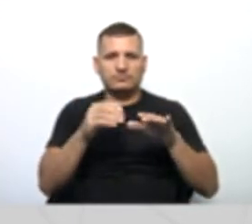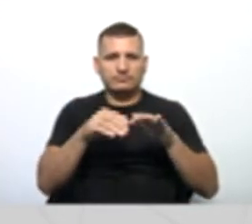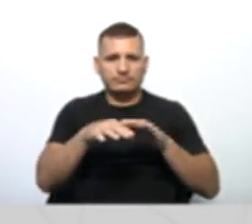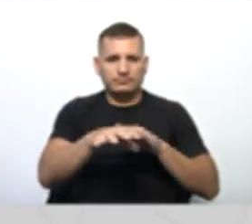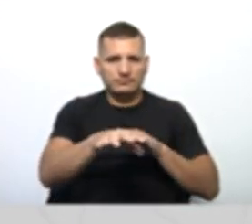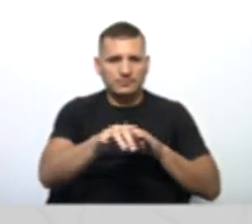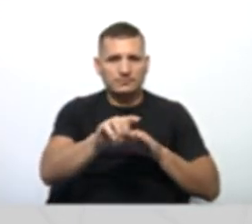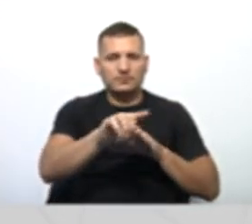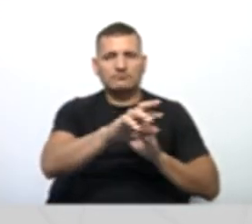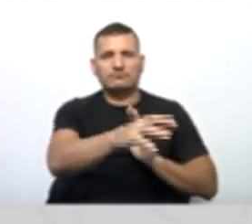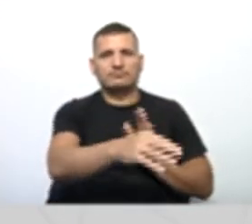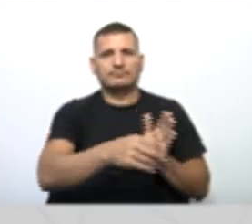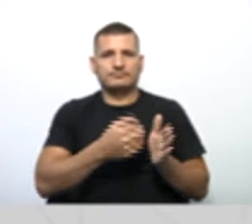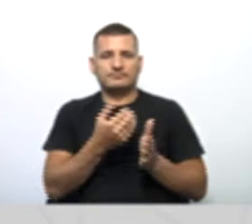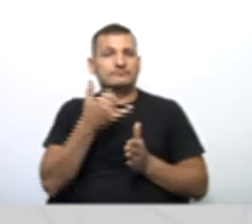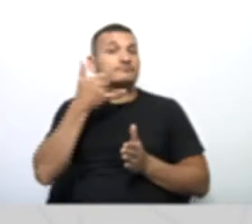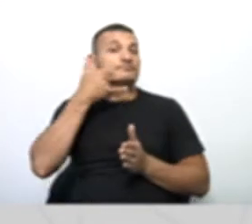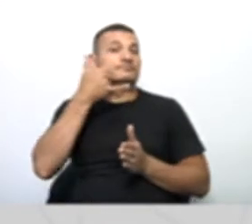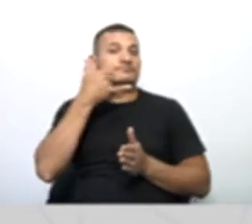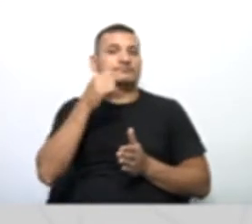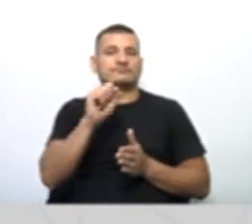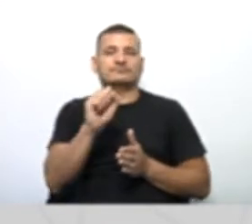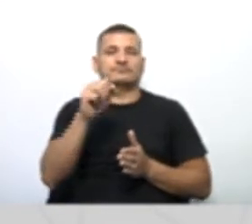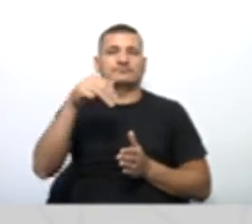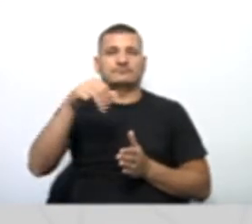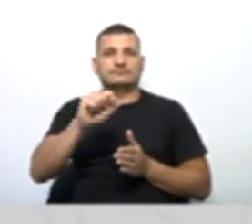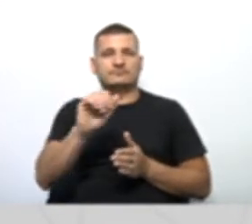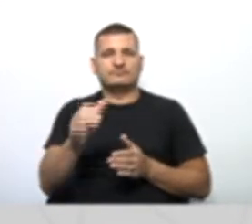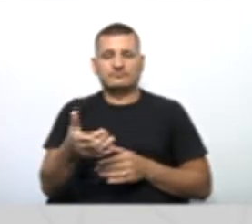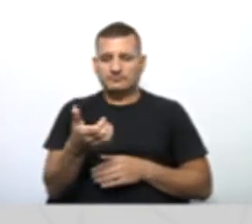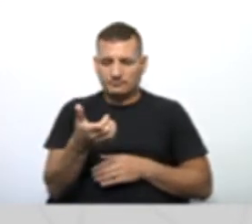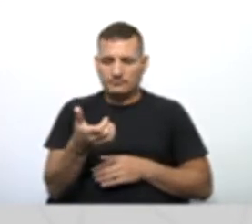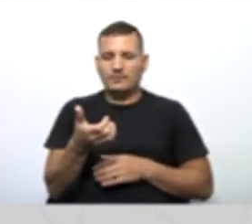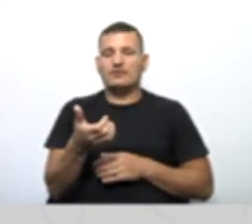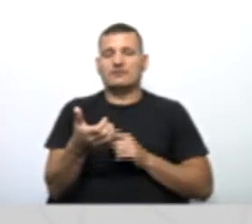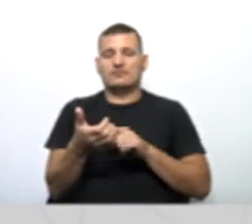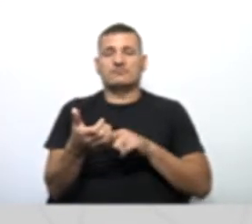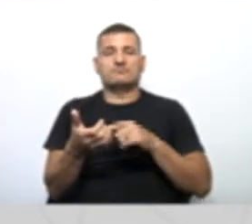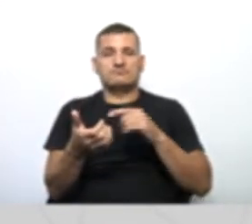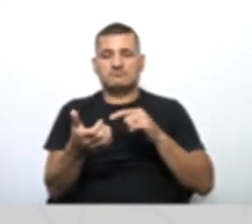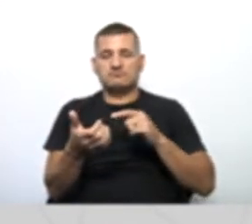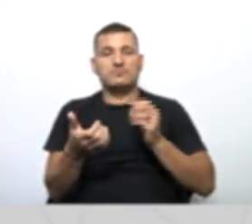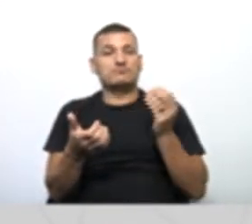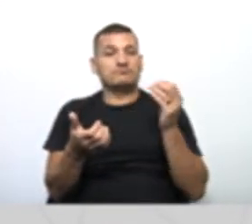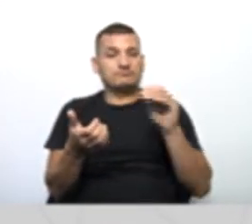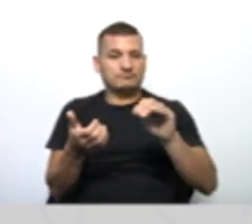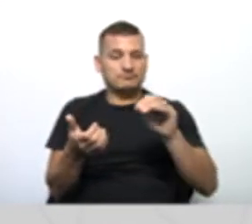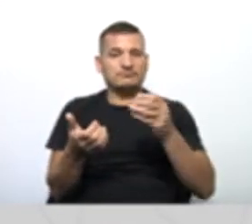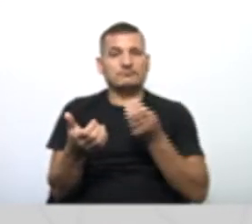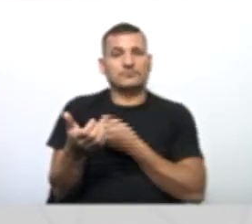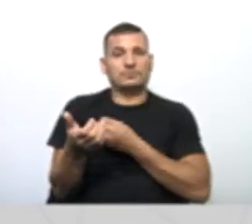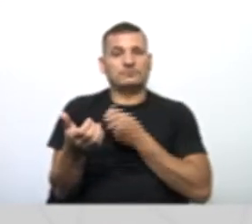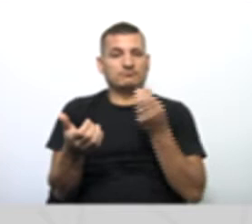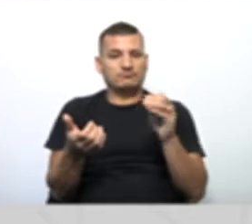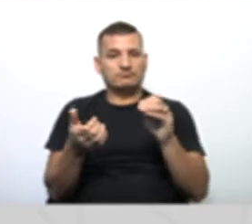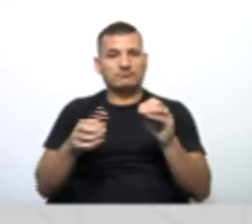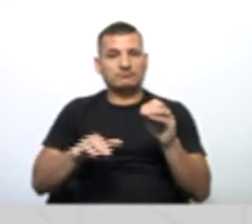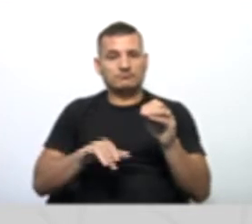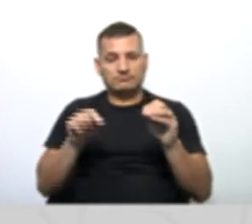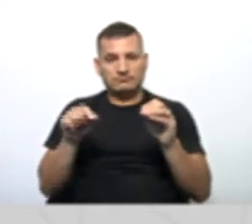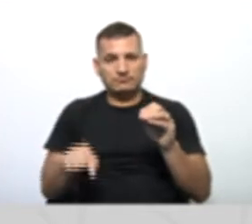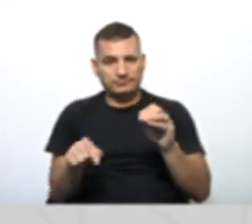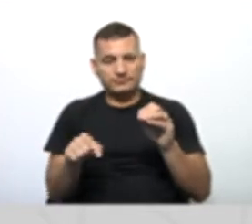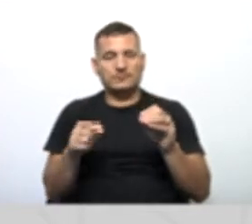pode também trabalhar as questões dos bancos, né, que a gente acabou de falar. O banco hoje ele tem a senha, né, numérica, e depois ainda pede uma